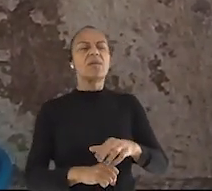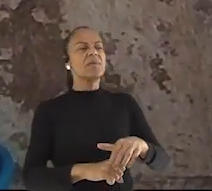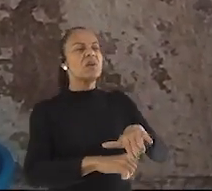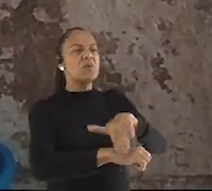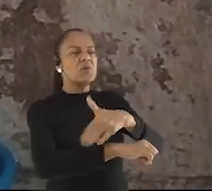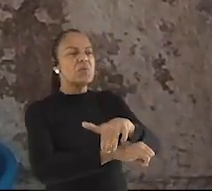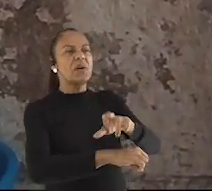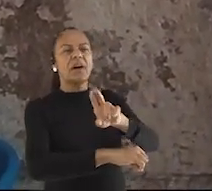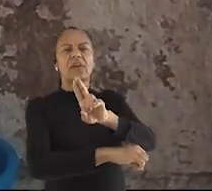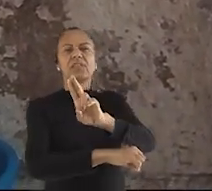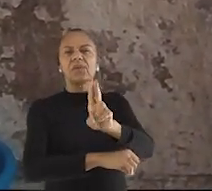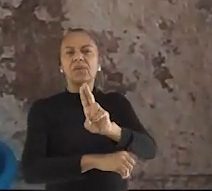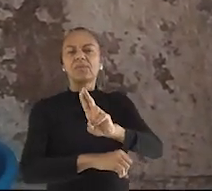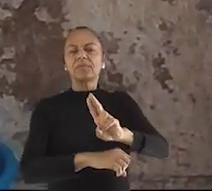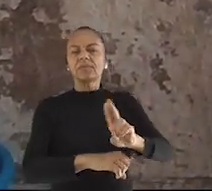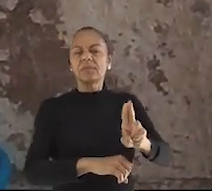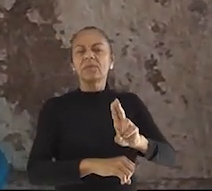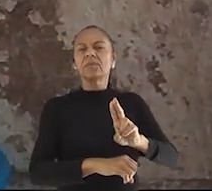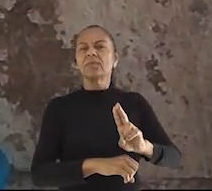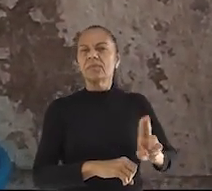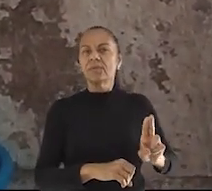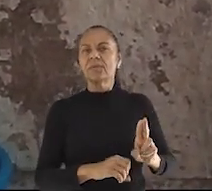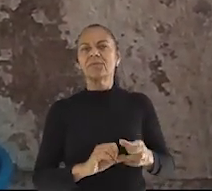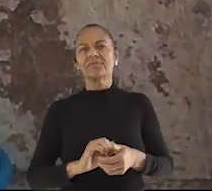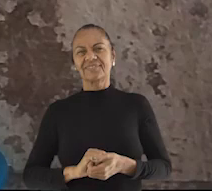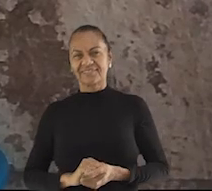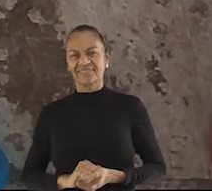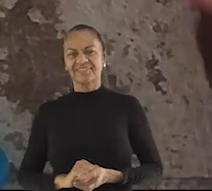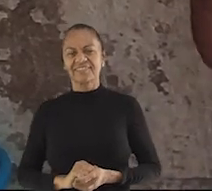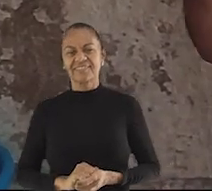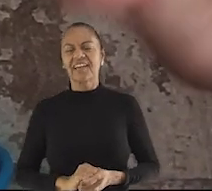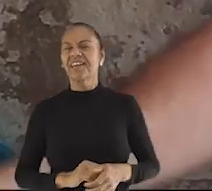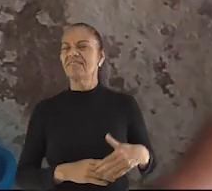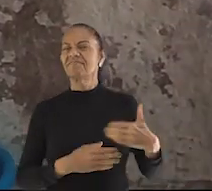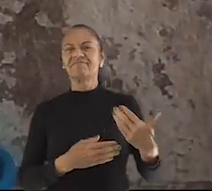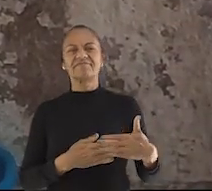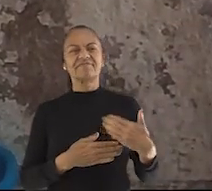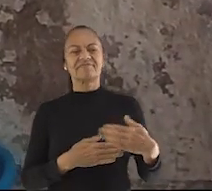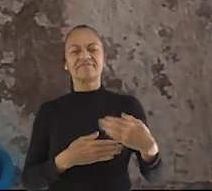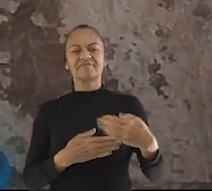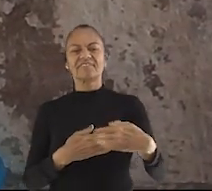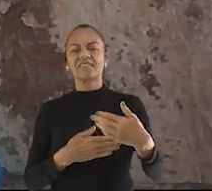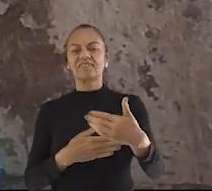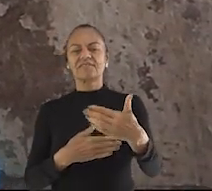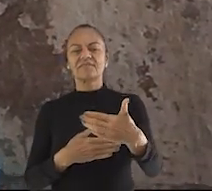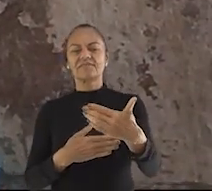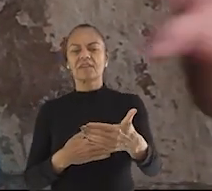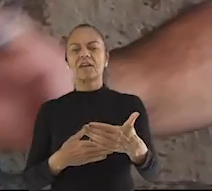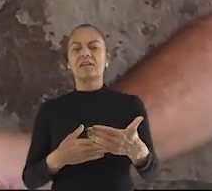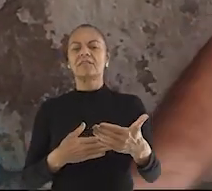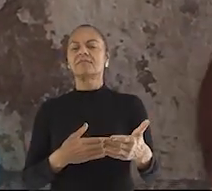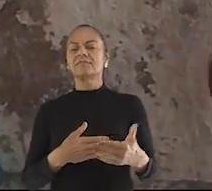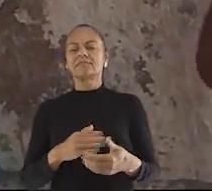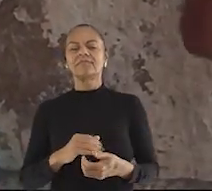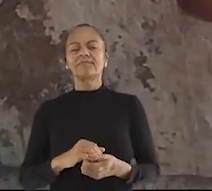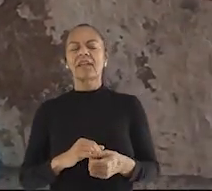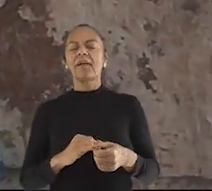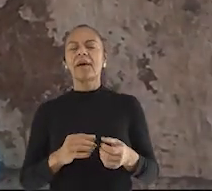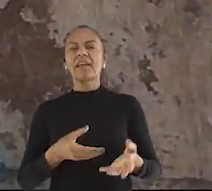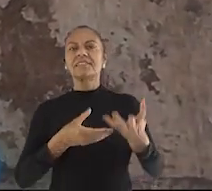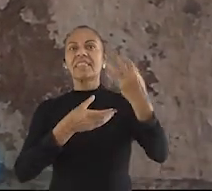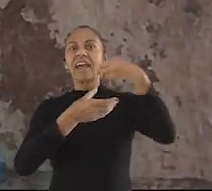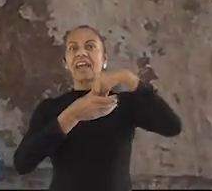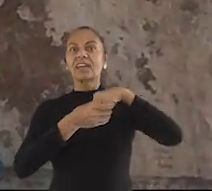é Dominique, essa é Amélia Siqueira, essa aqui é a Avenida Expedito Garcia. E você vai. Aquilo ali